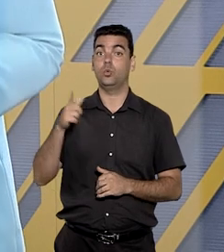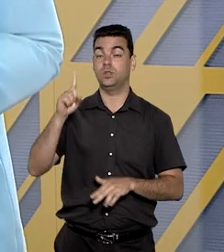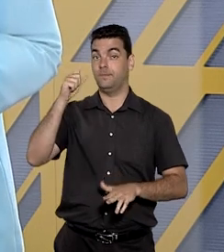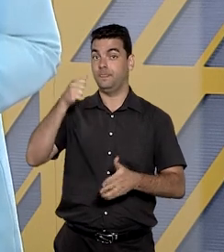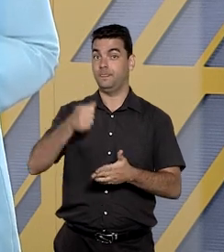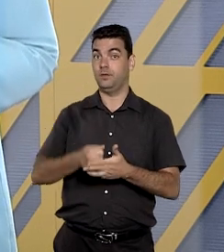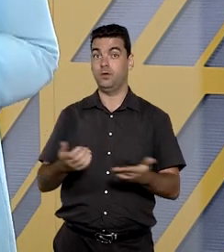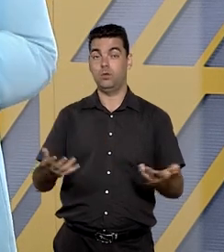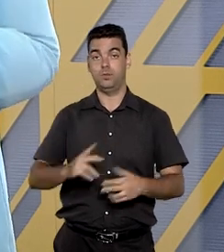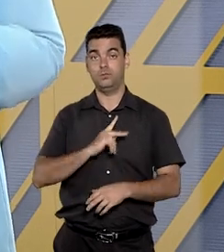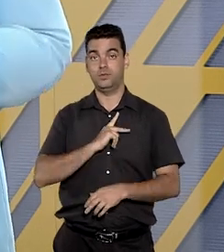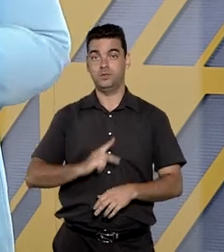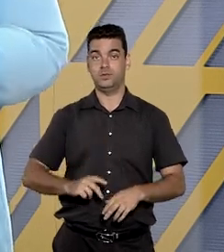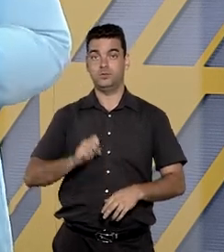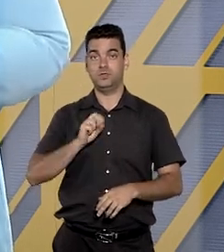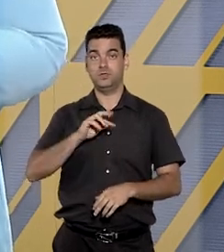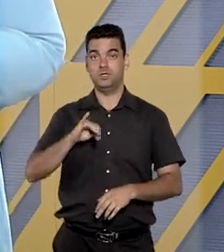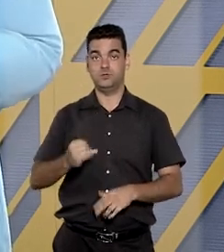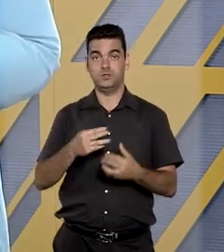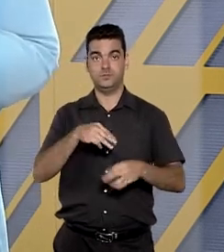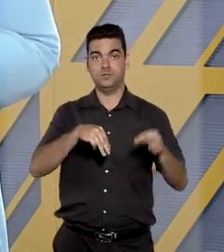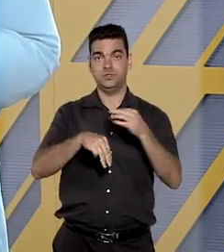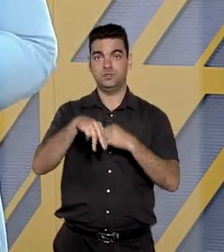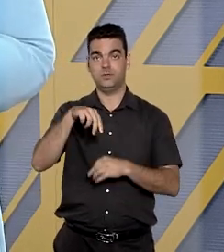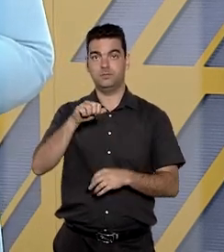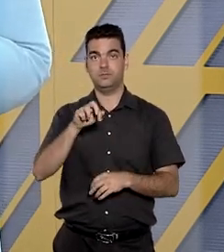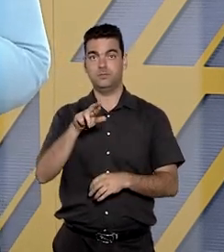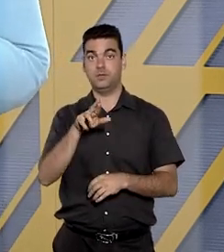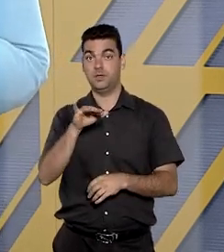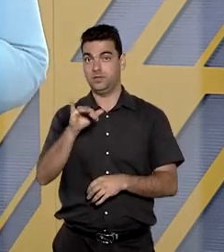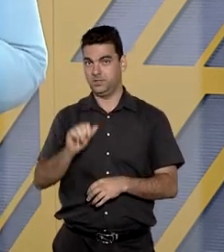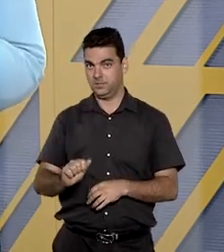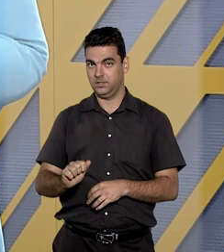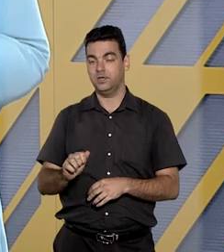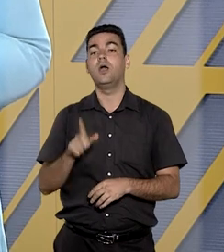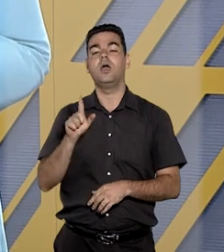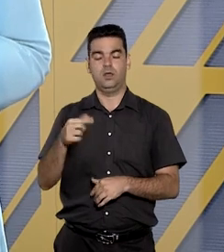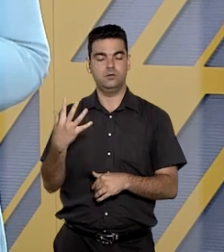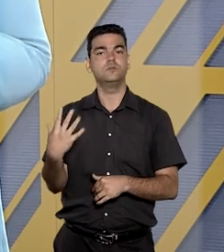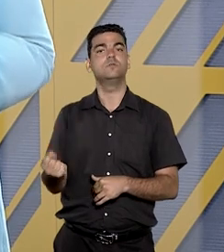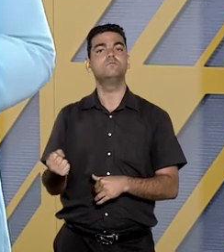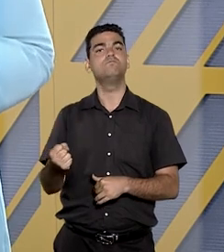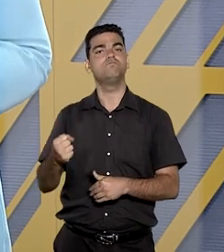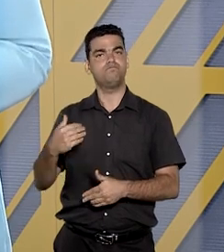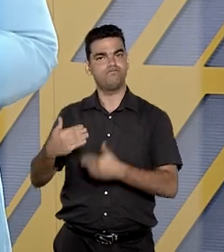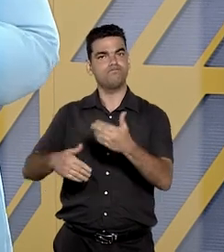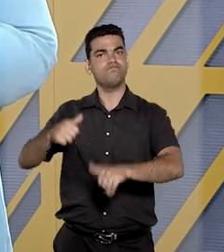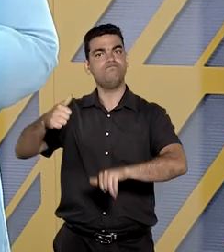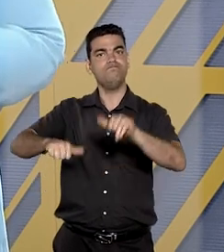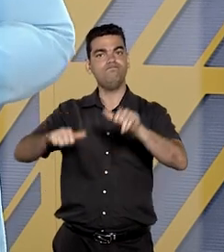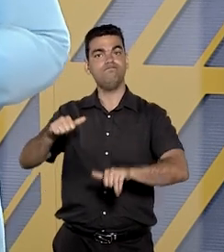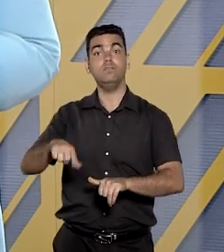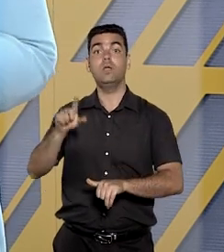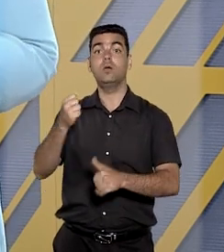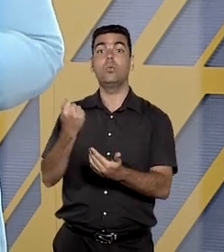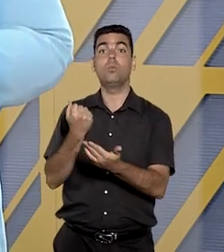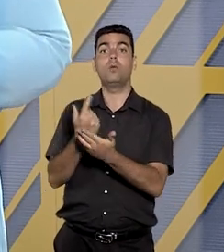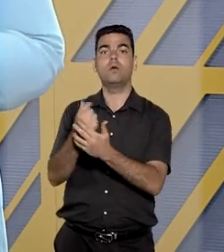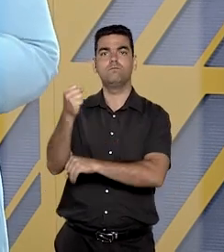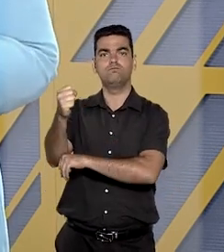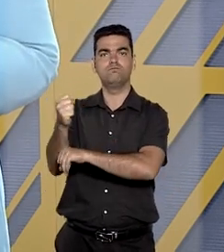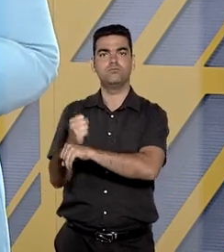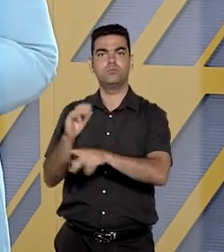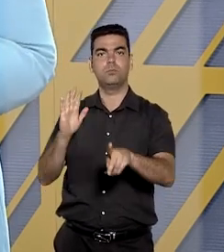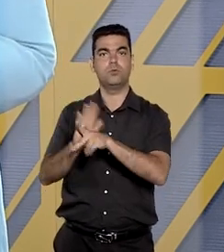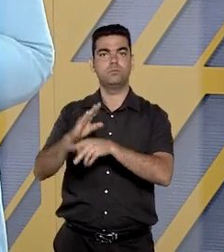Em outra decisão, a presidente do STJ, ministra Maria Tereza de Assis Moura, autorizou o prosseguimento do processo de